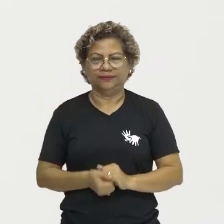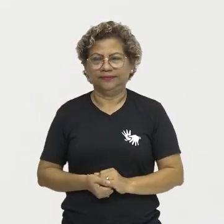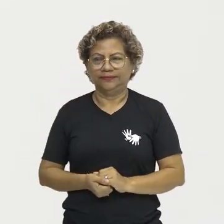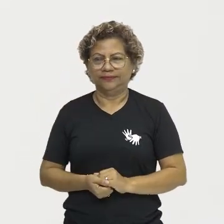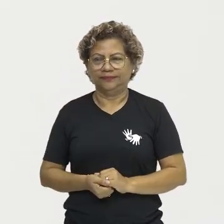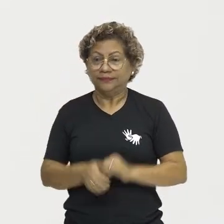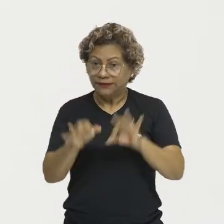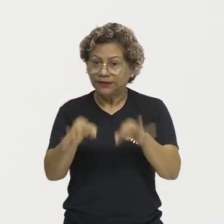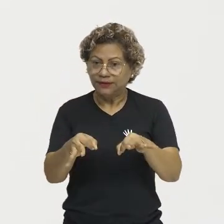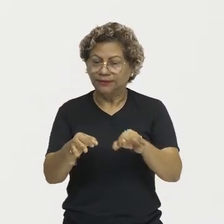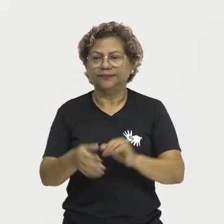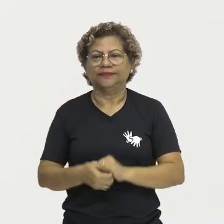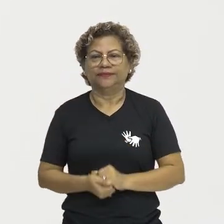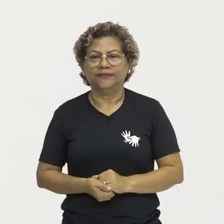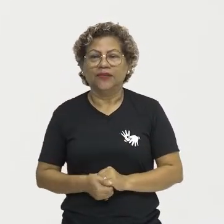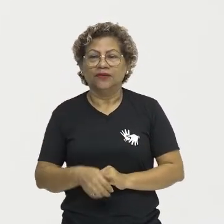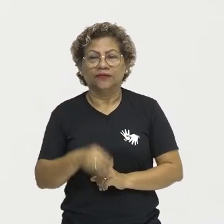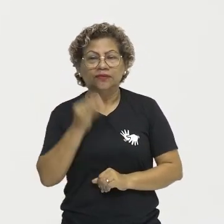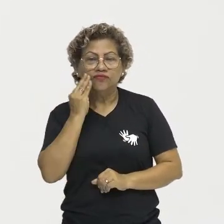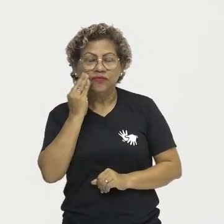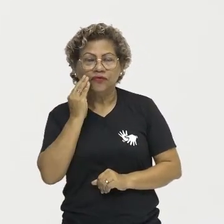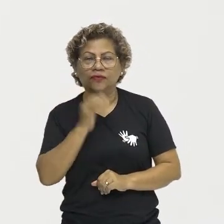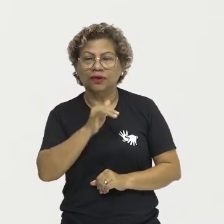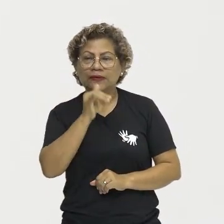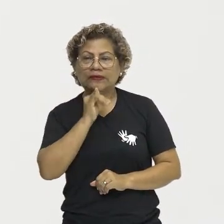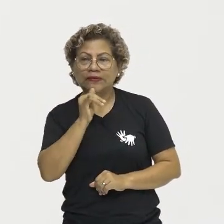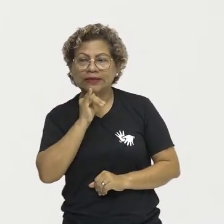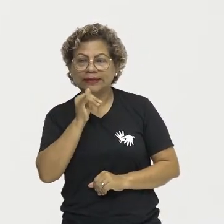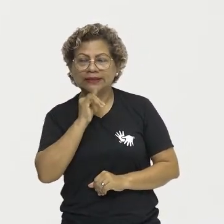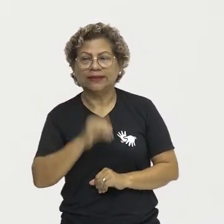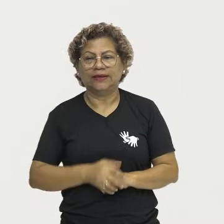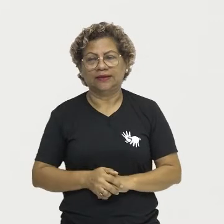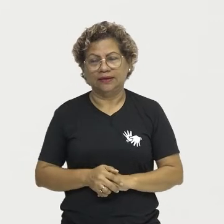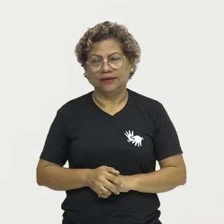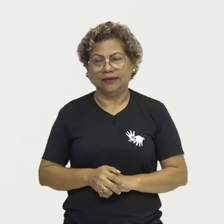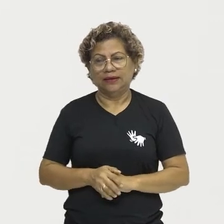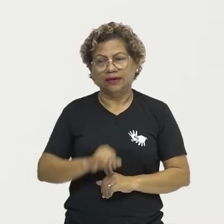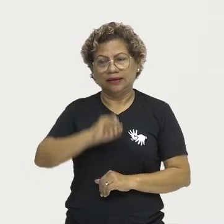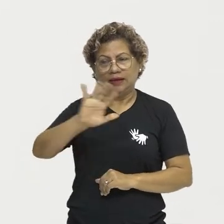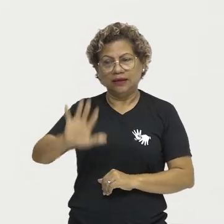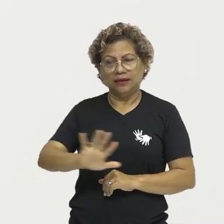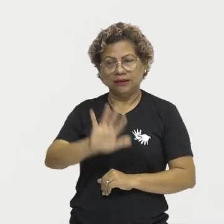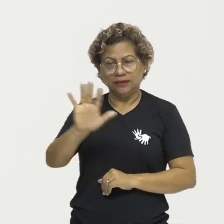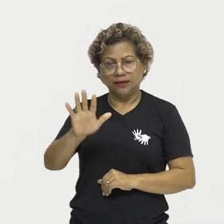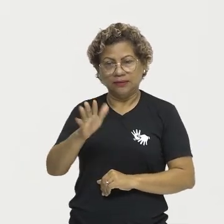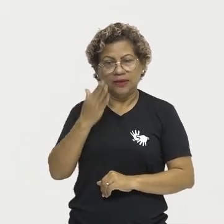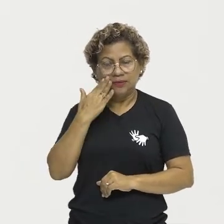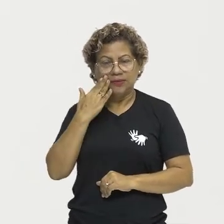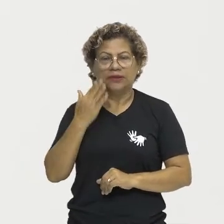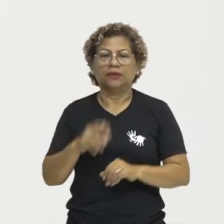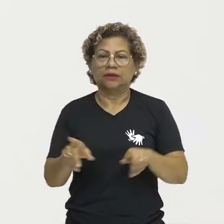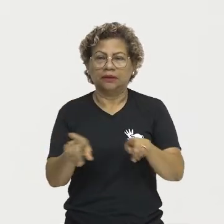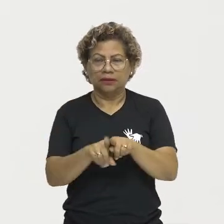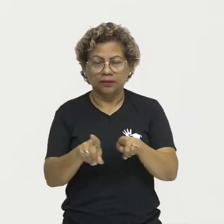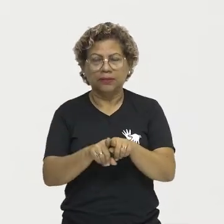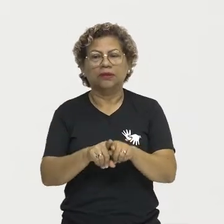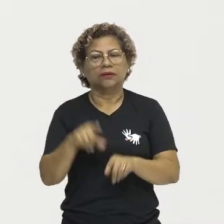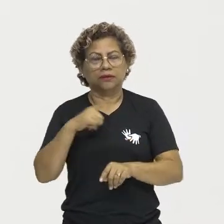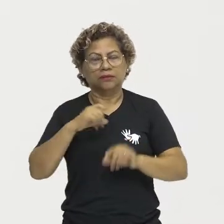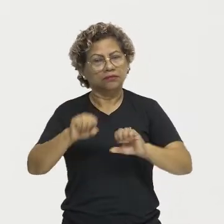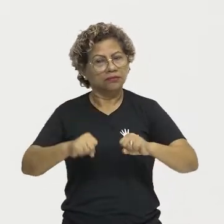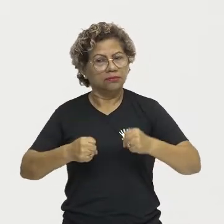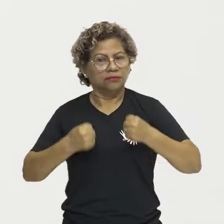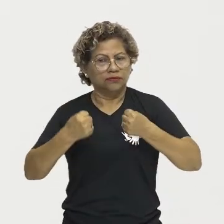certo? Aí temos os exemplos, quando puxamos ou empurramos um corpo ou quando chutamos uma bola. Também temos as forças que